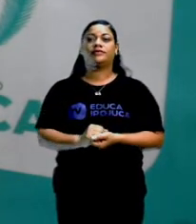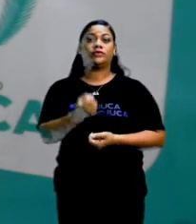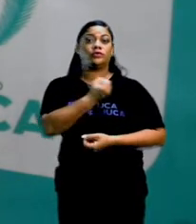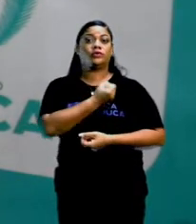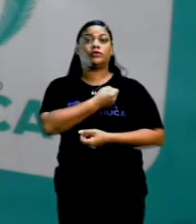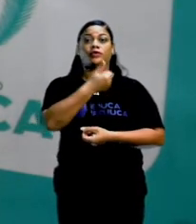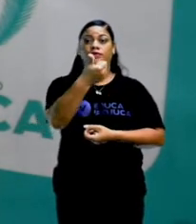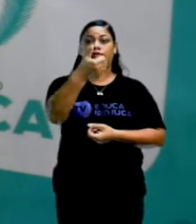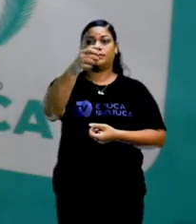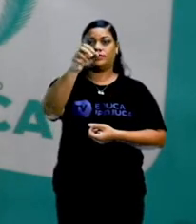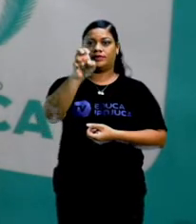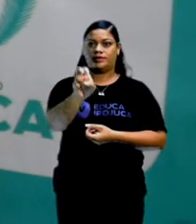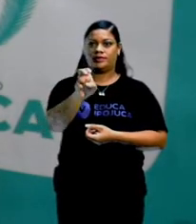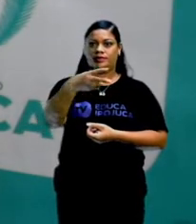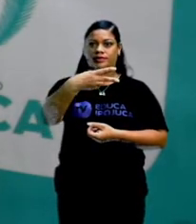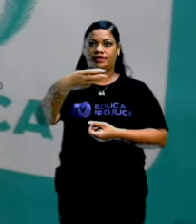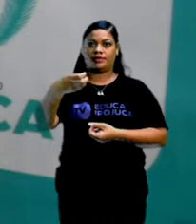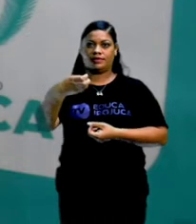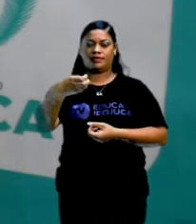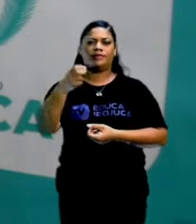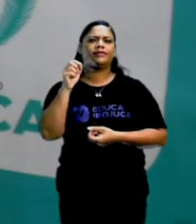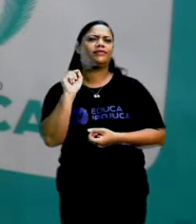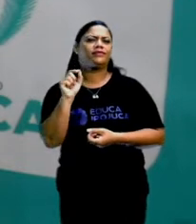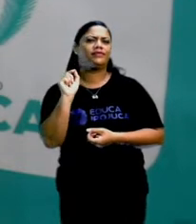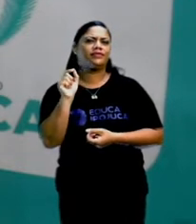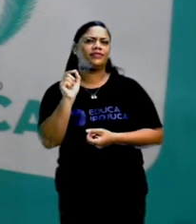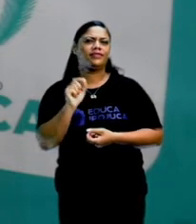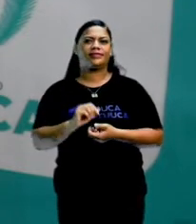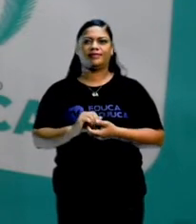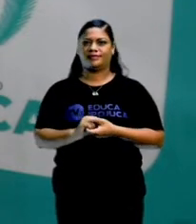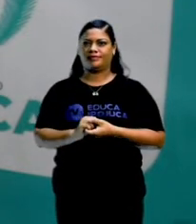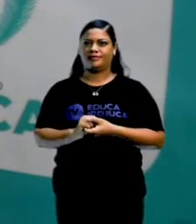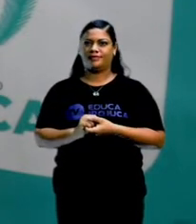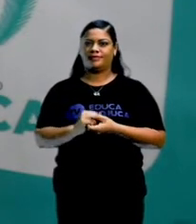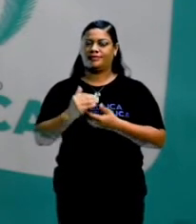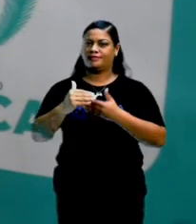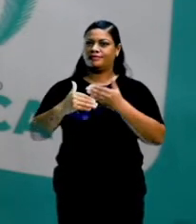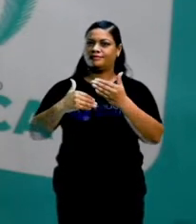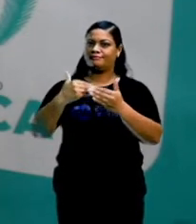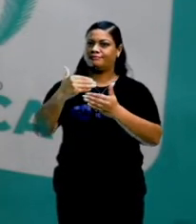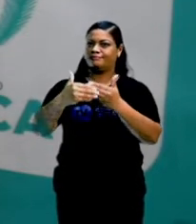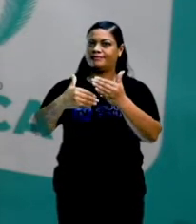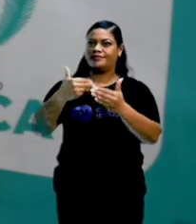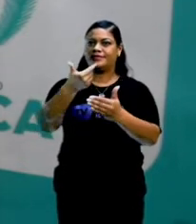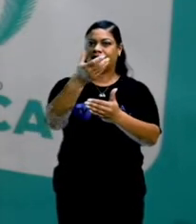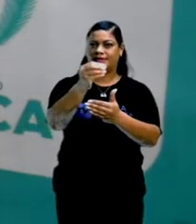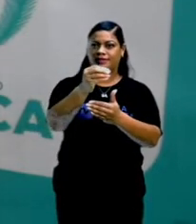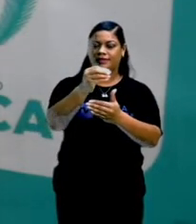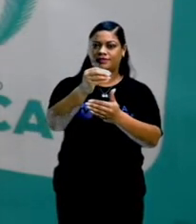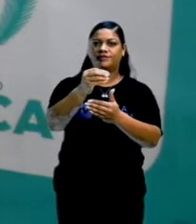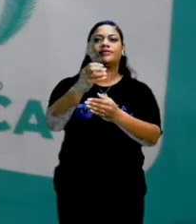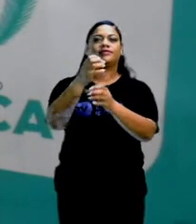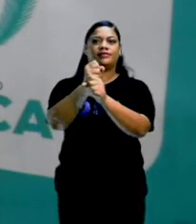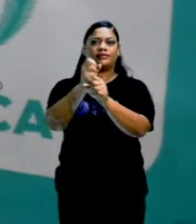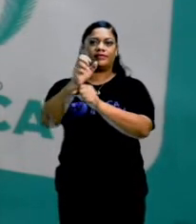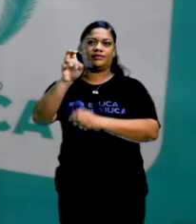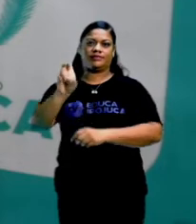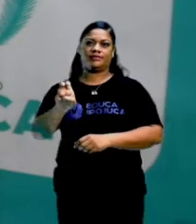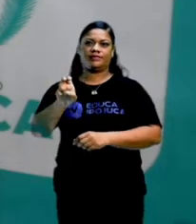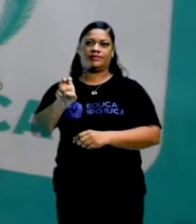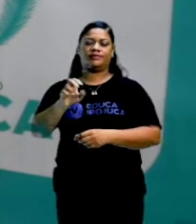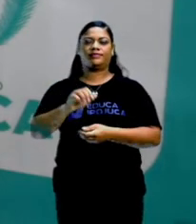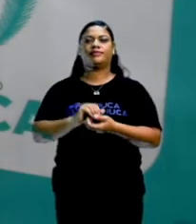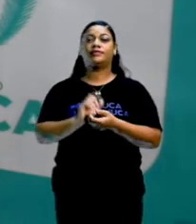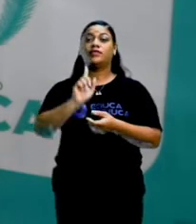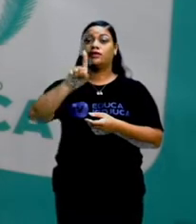número 15, que é igual a o quê? A sequência de 10 mais 5. Já